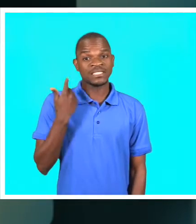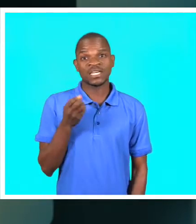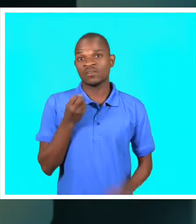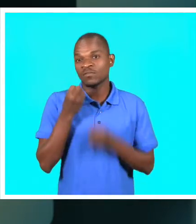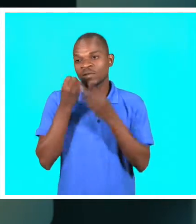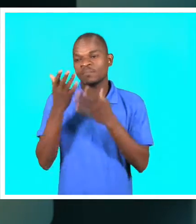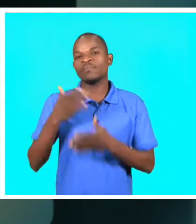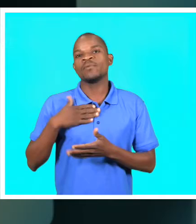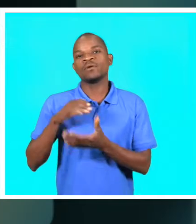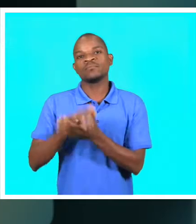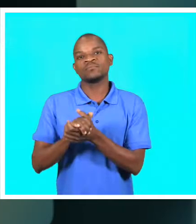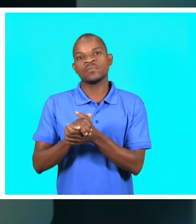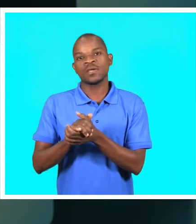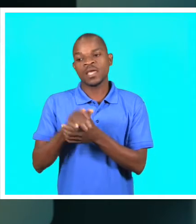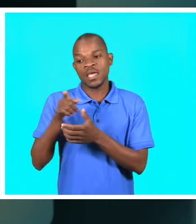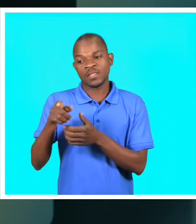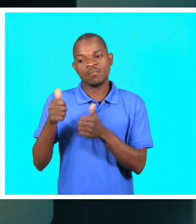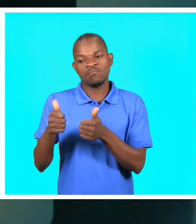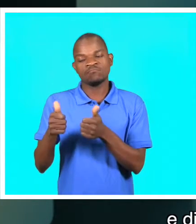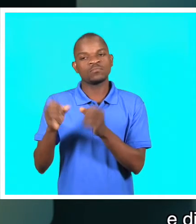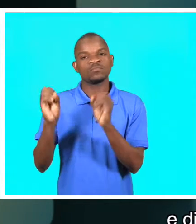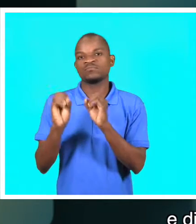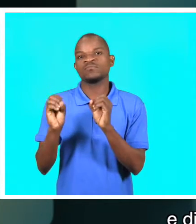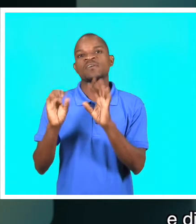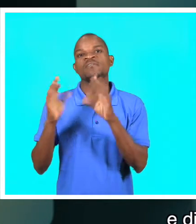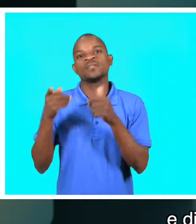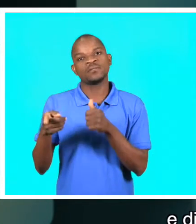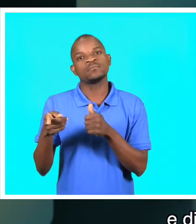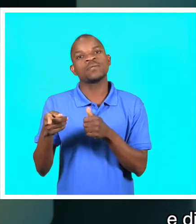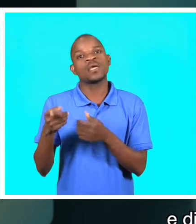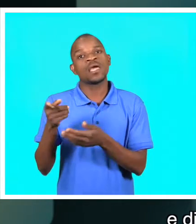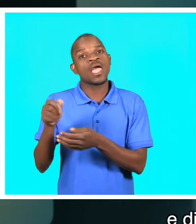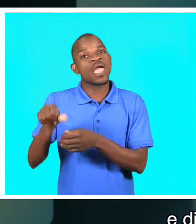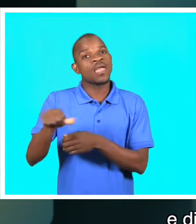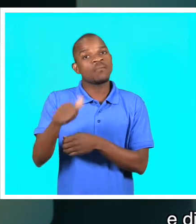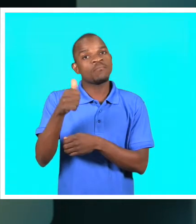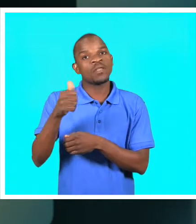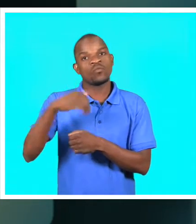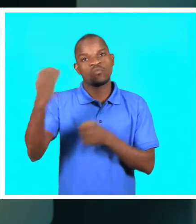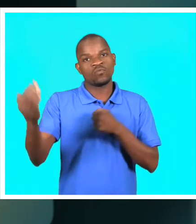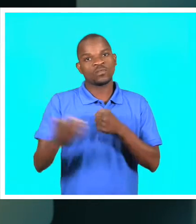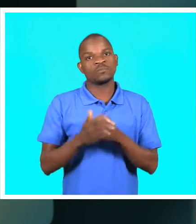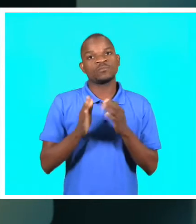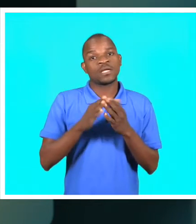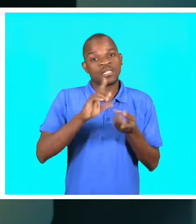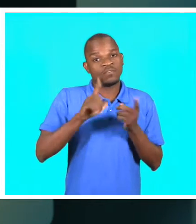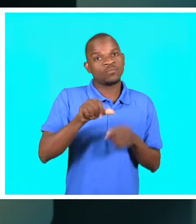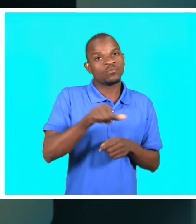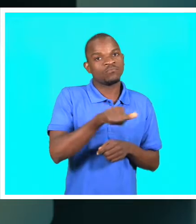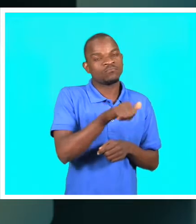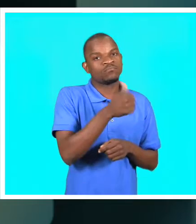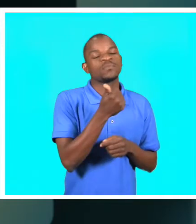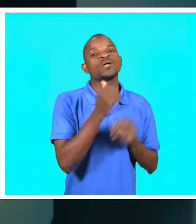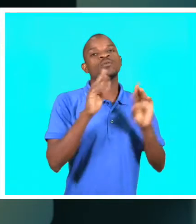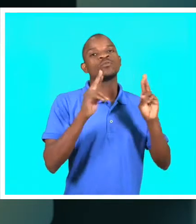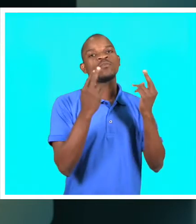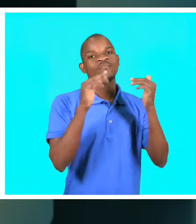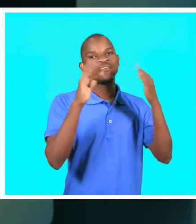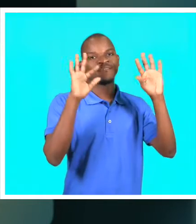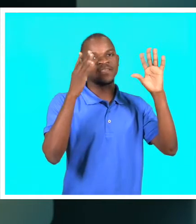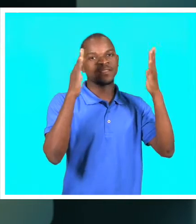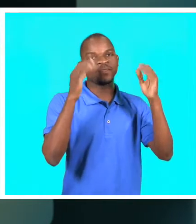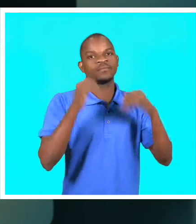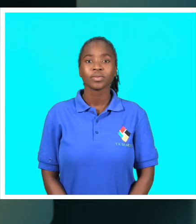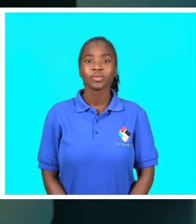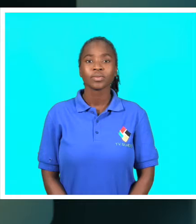Eu mesmo próprio já falei para o meu amigo. Comigo, essa vida que estamos a levar, não é uma boa vida. É melhor voltar mais para casa, que vamos viver uma